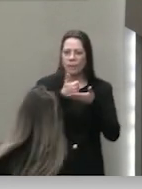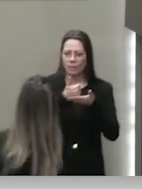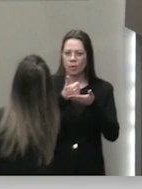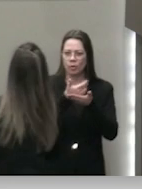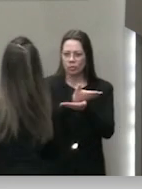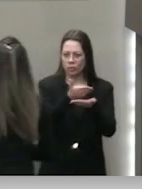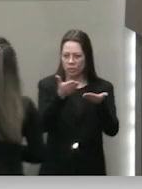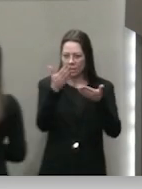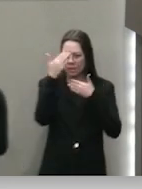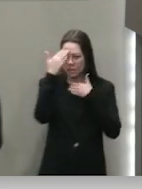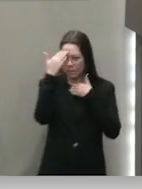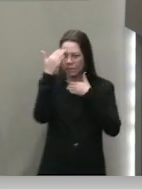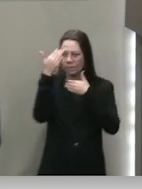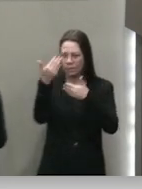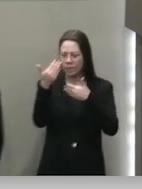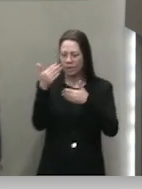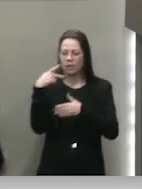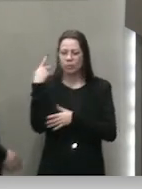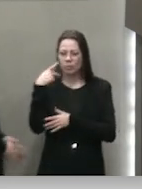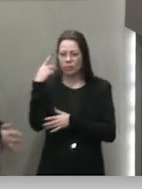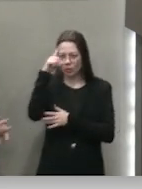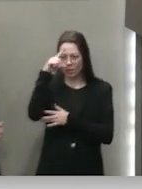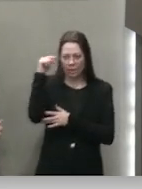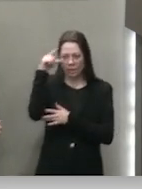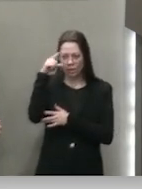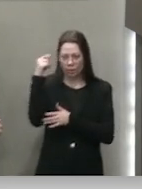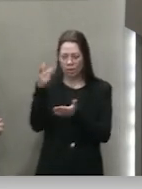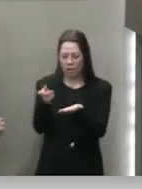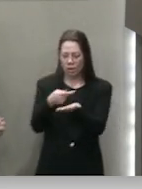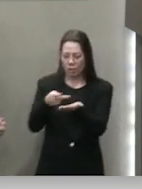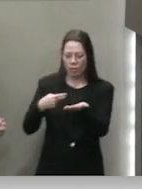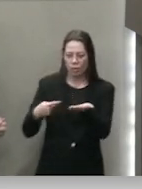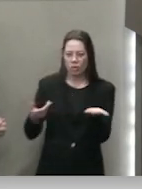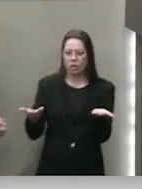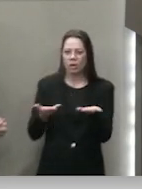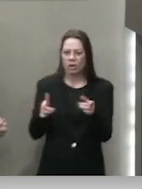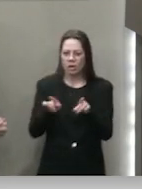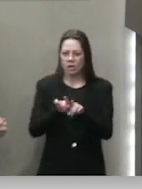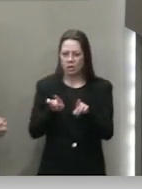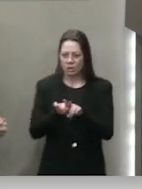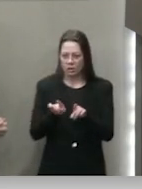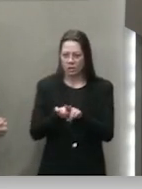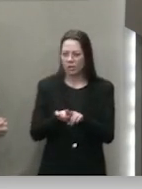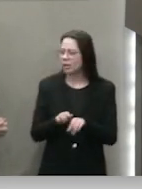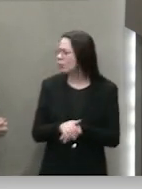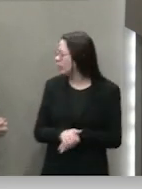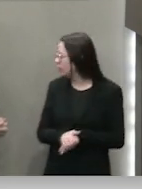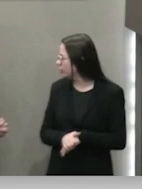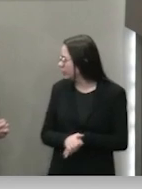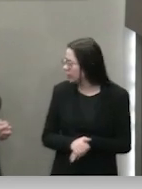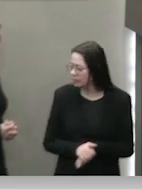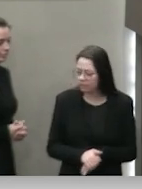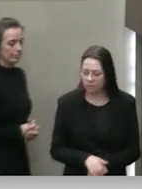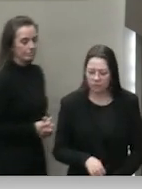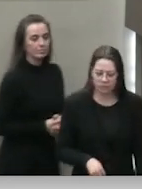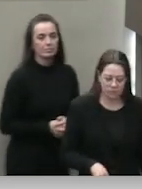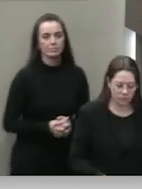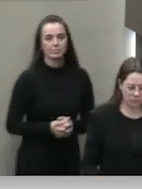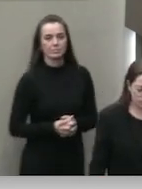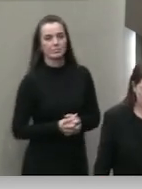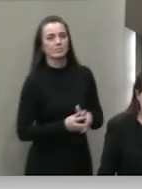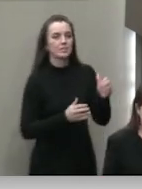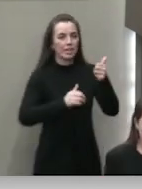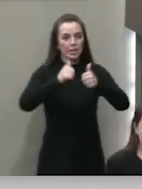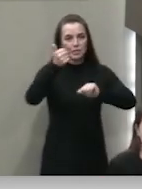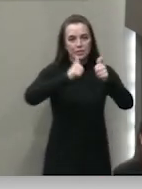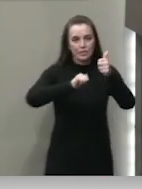vez, obrigado, professora Regina, por ter protocolado essa comissão especial para avaliar